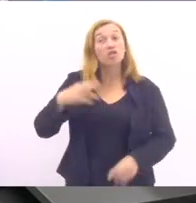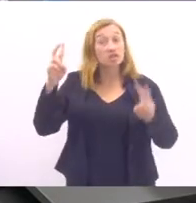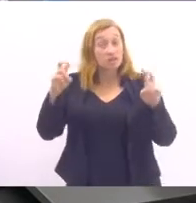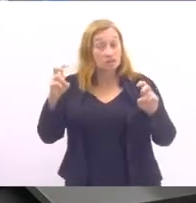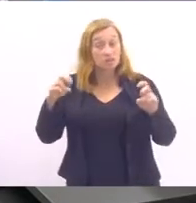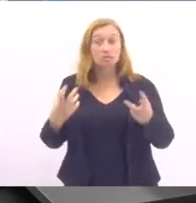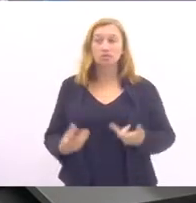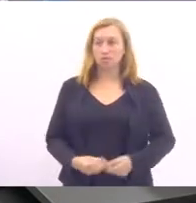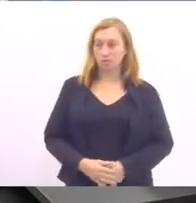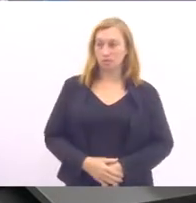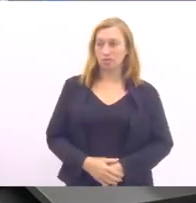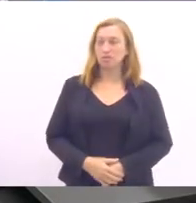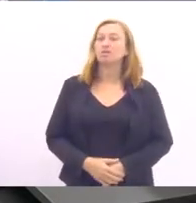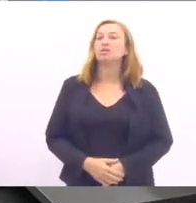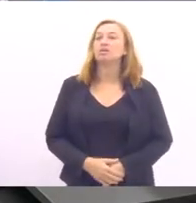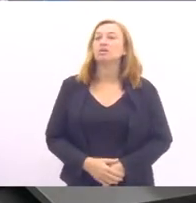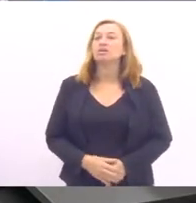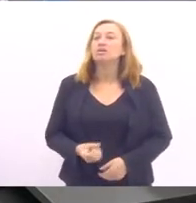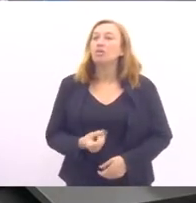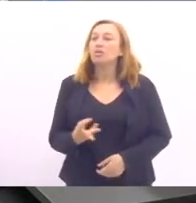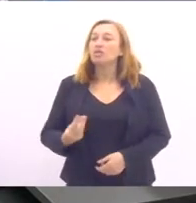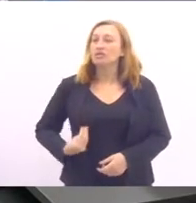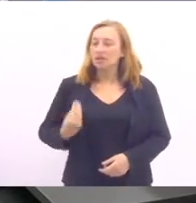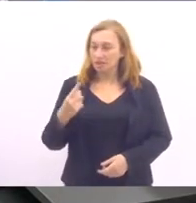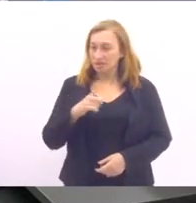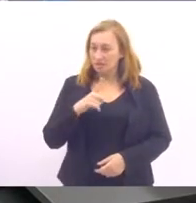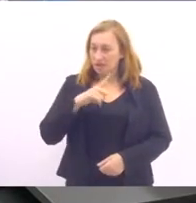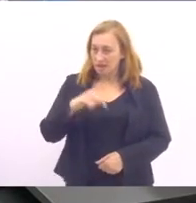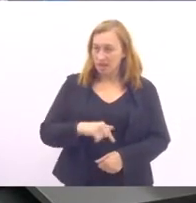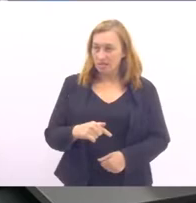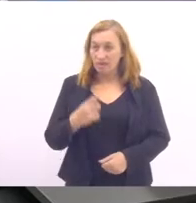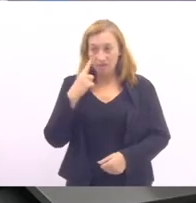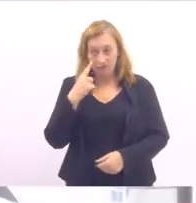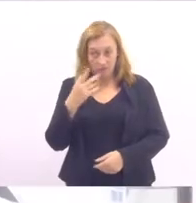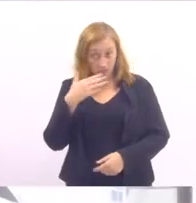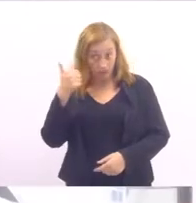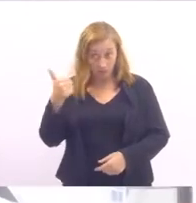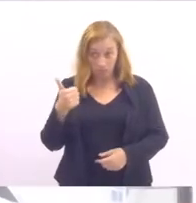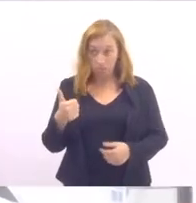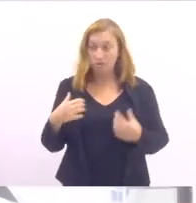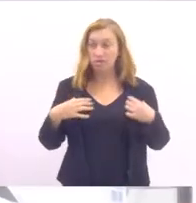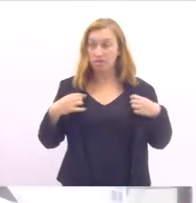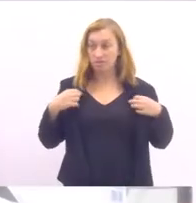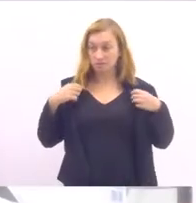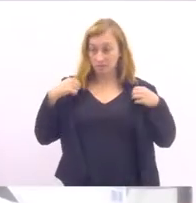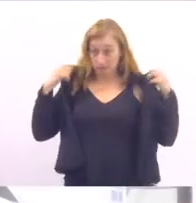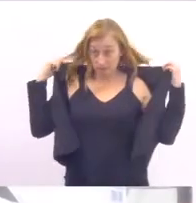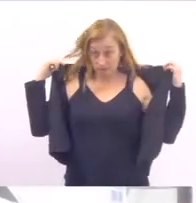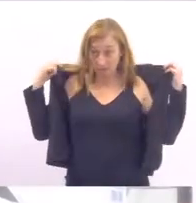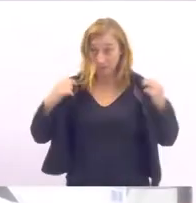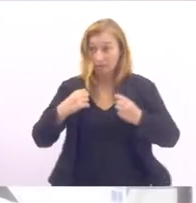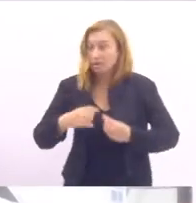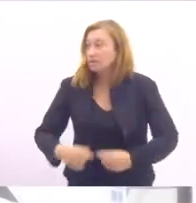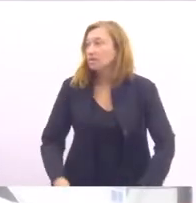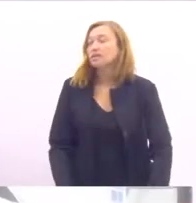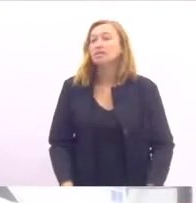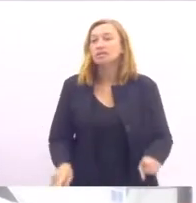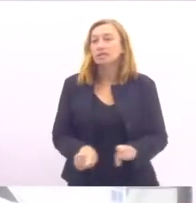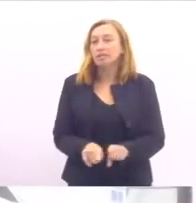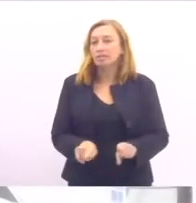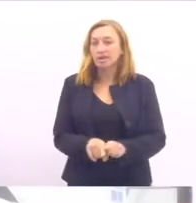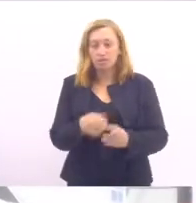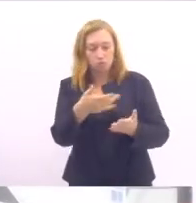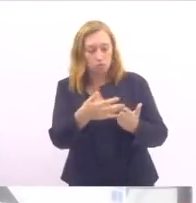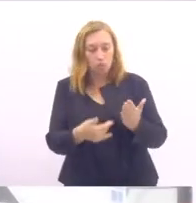faz questão de, enquanto ele estiver aqui, resolver o máximo possível. Vamos cuidar para que isso aconteça. Eu também tenho agenda, vamos